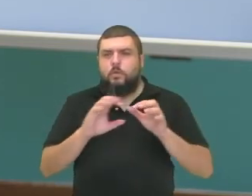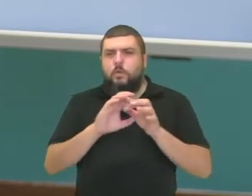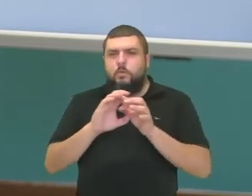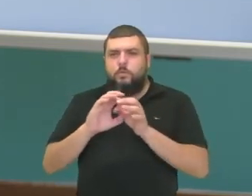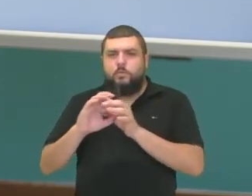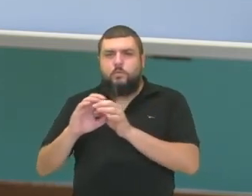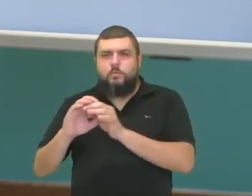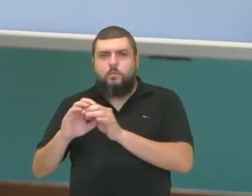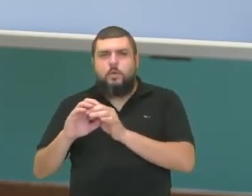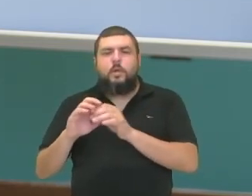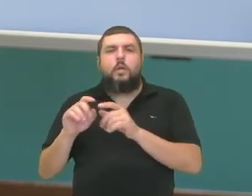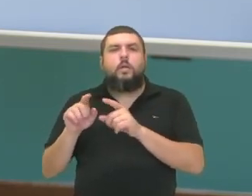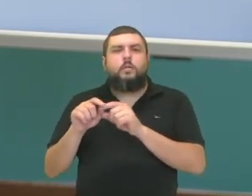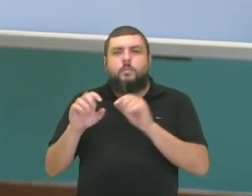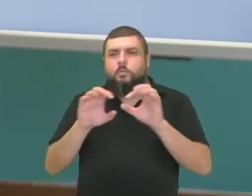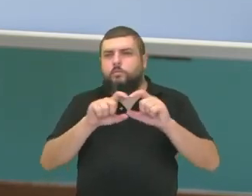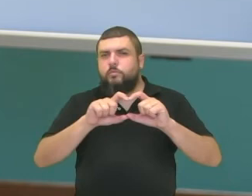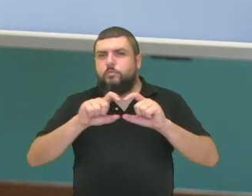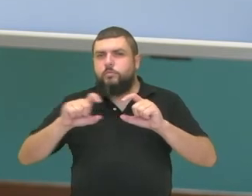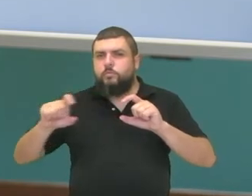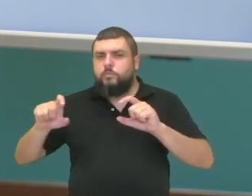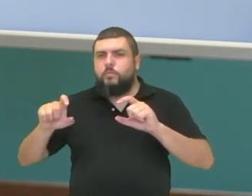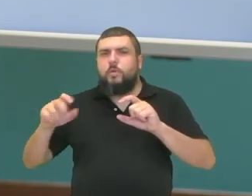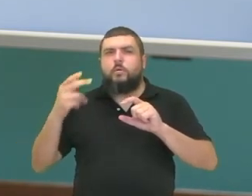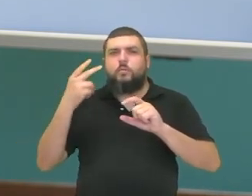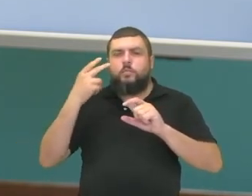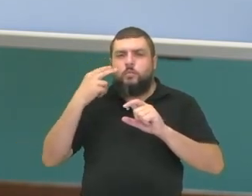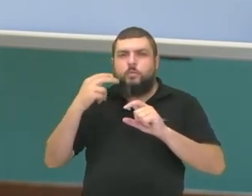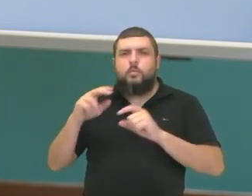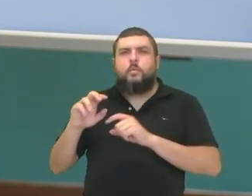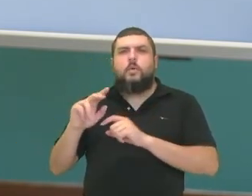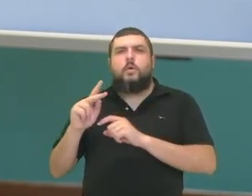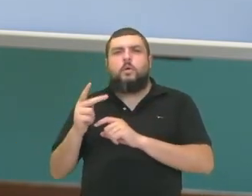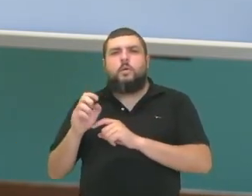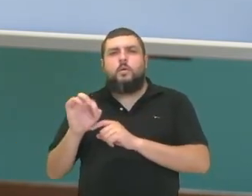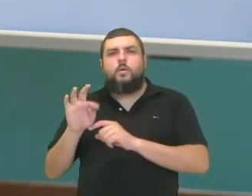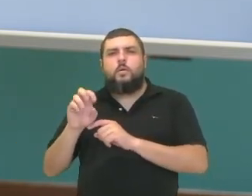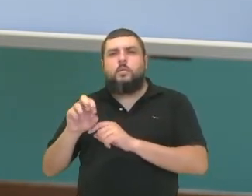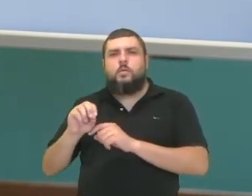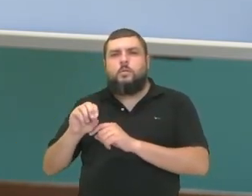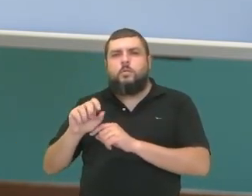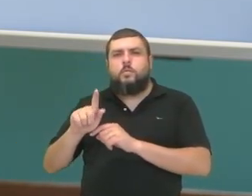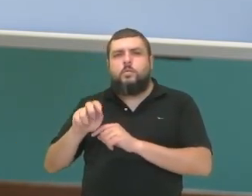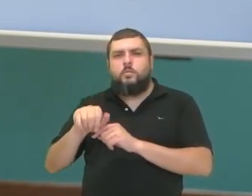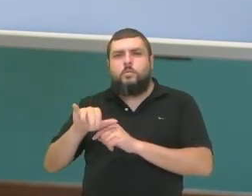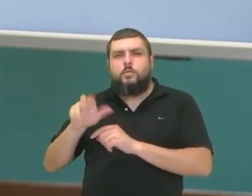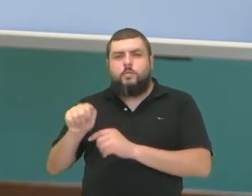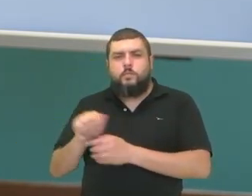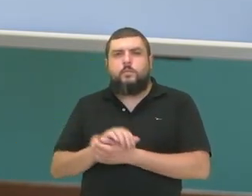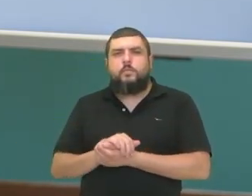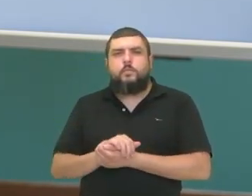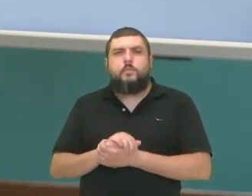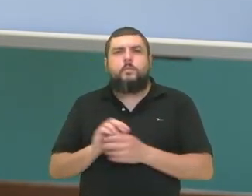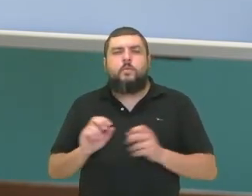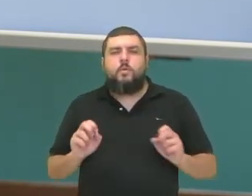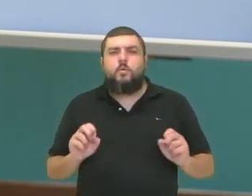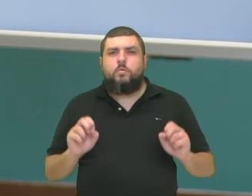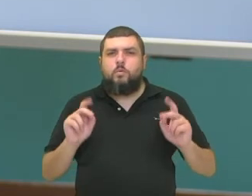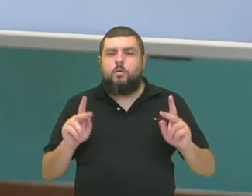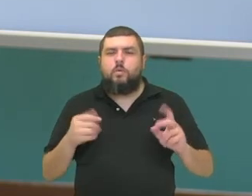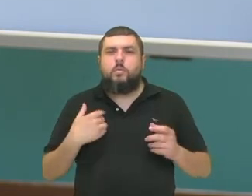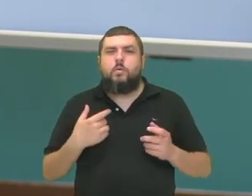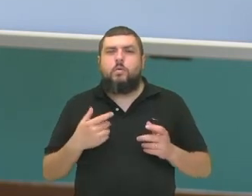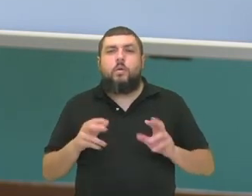a cadeia também é aberta, normal, saturada e heterogênea. Professor, então a única diferença é